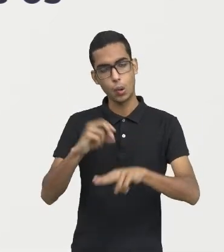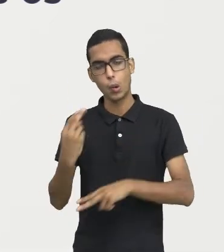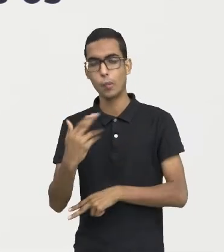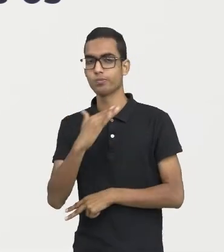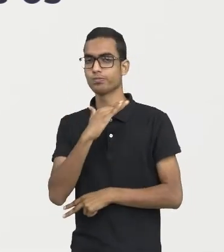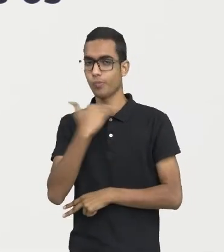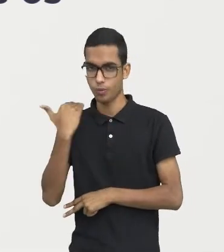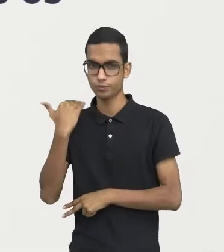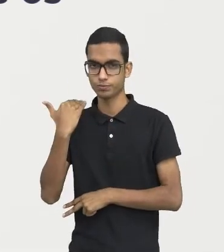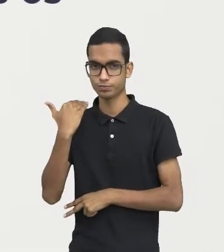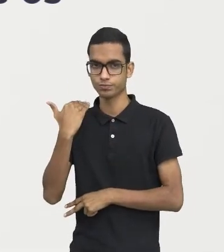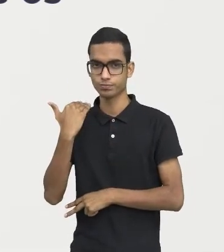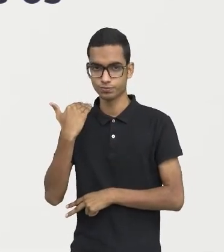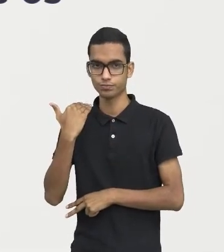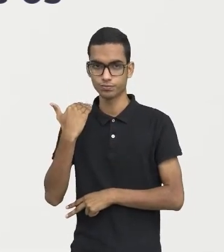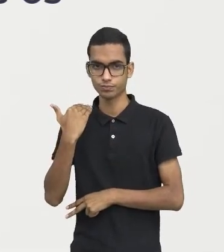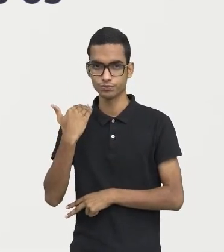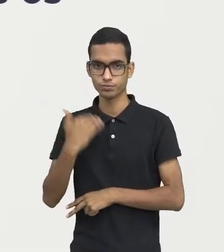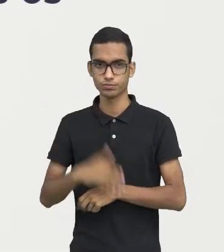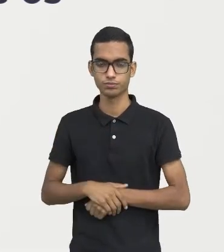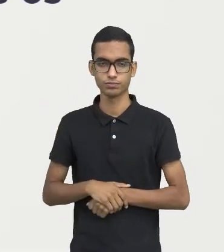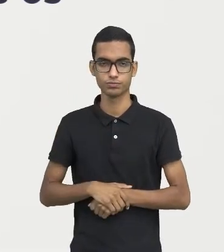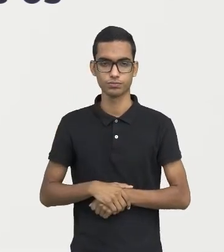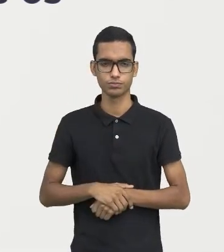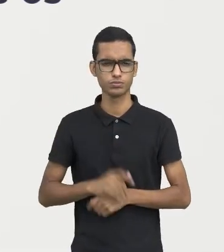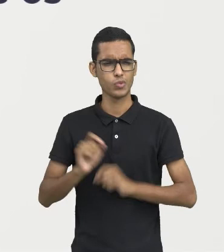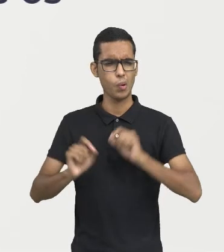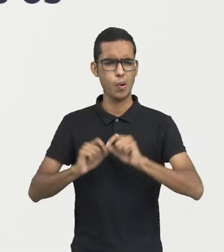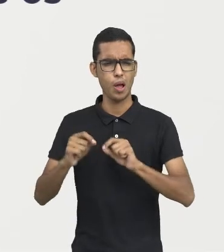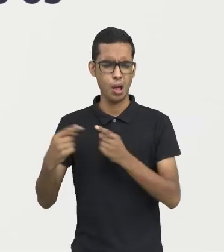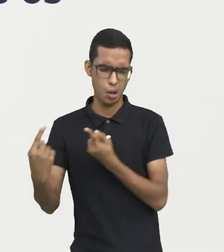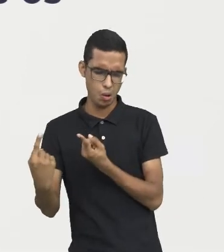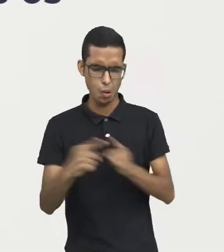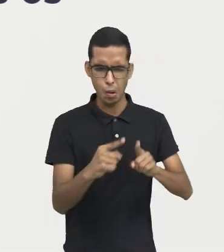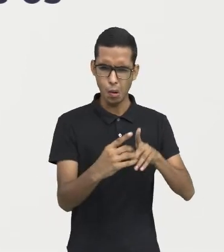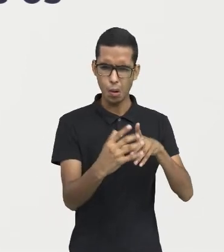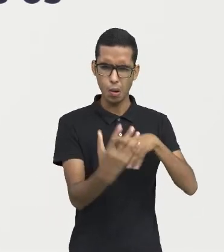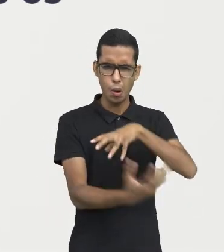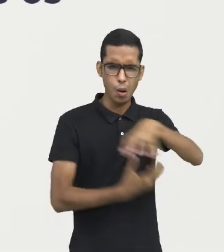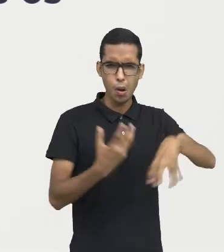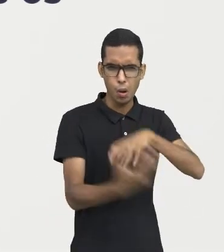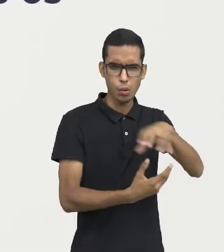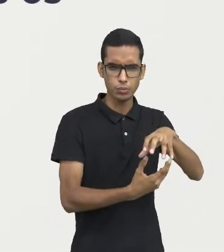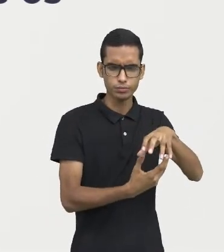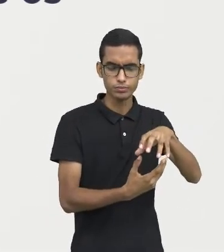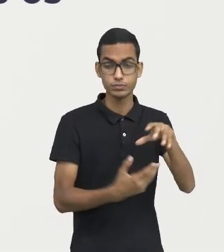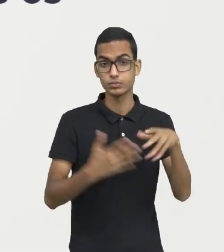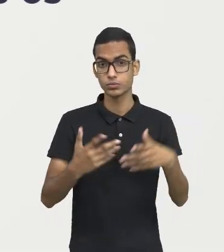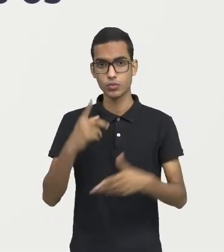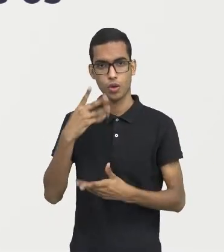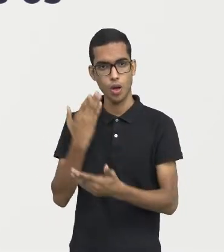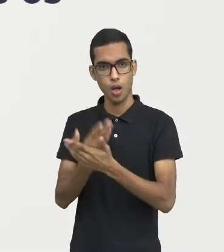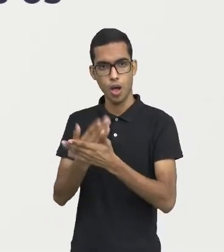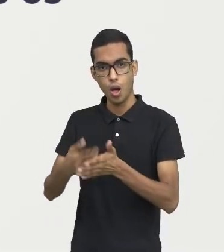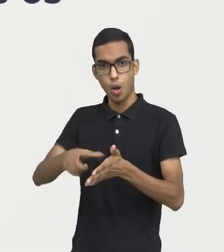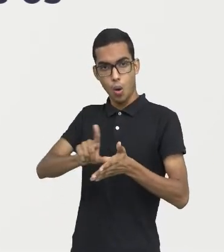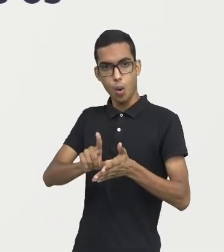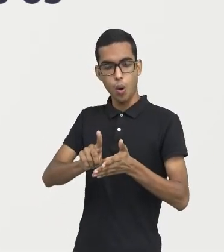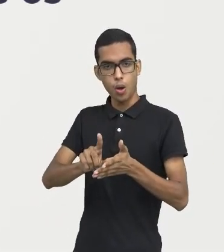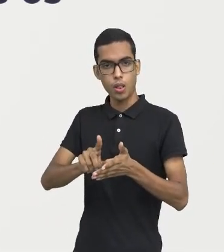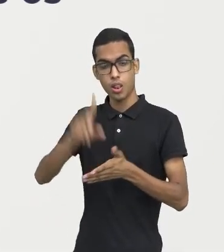guilhotinada. Professor, o que era o contra-revolucionário? Nós vimos na aula de ontem que vamos ter pessoas que são contra